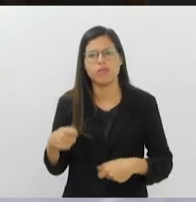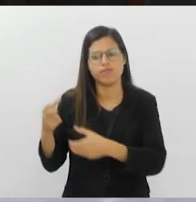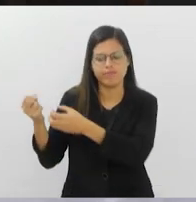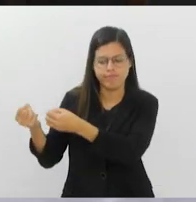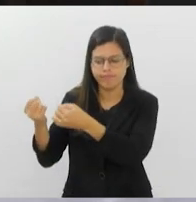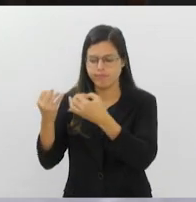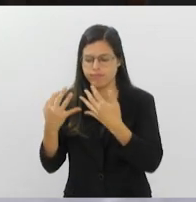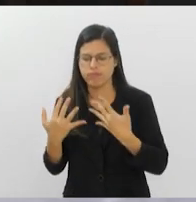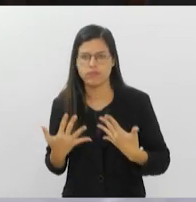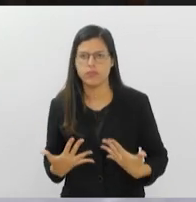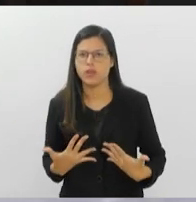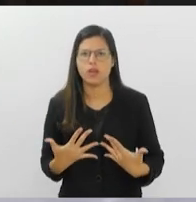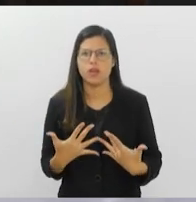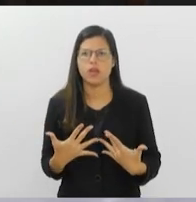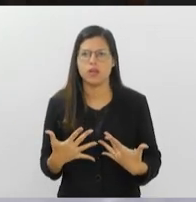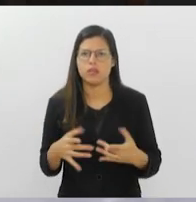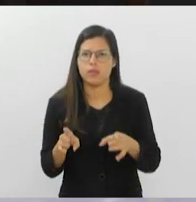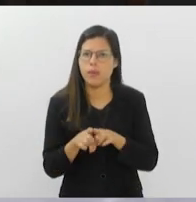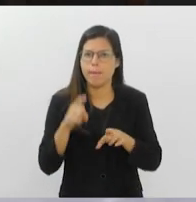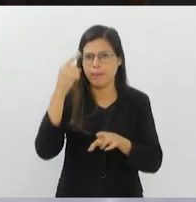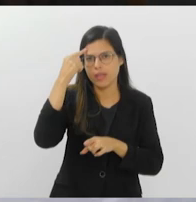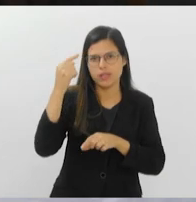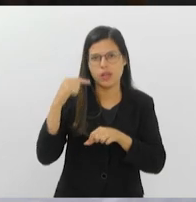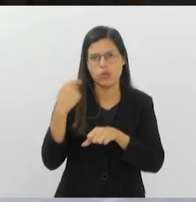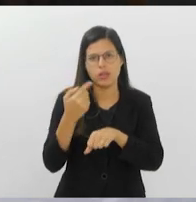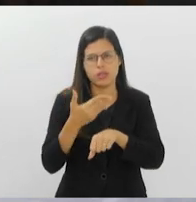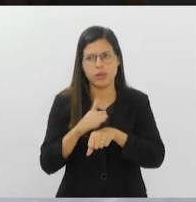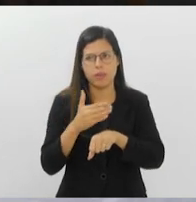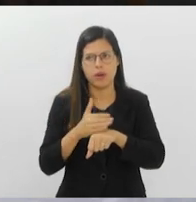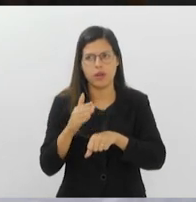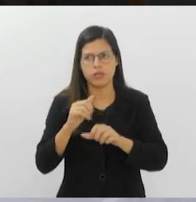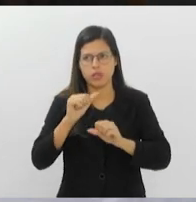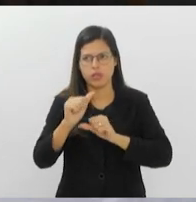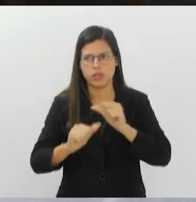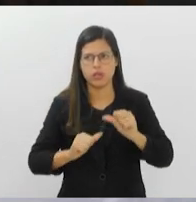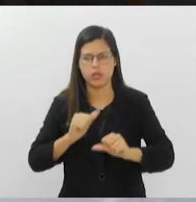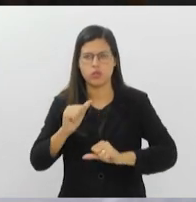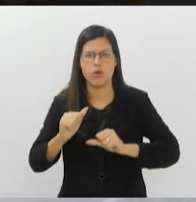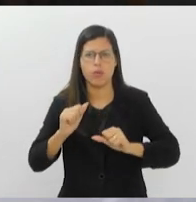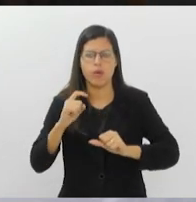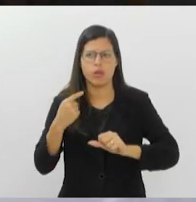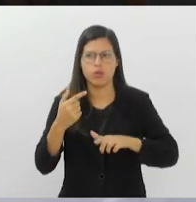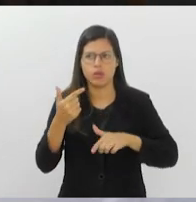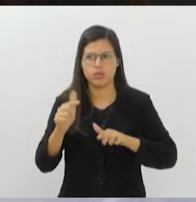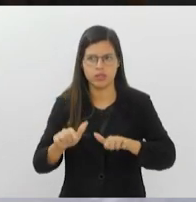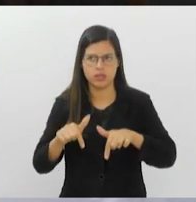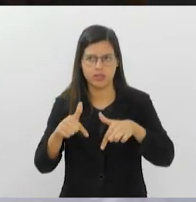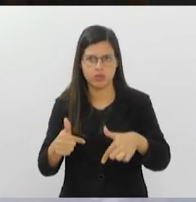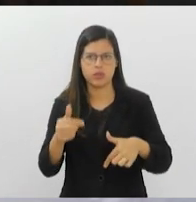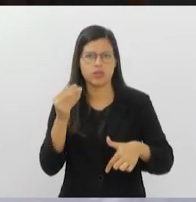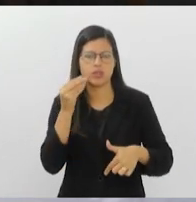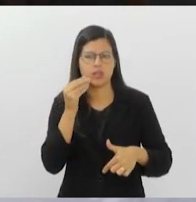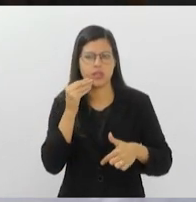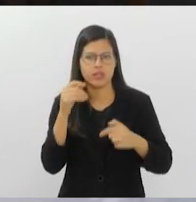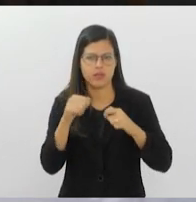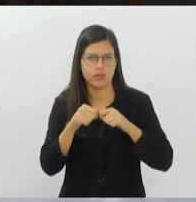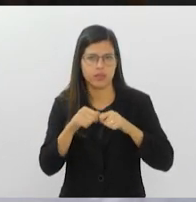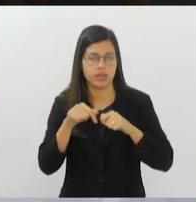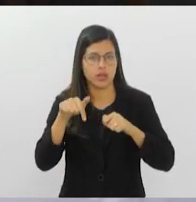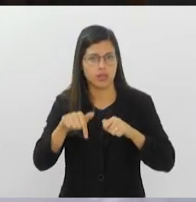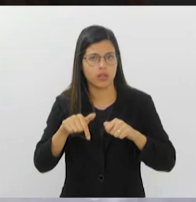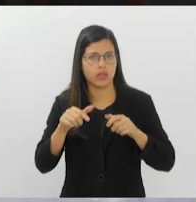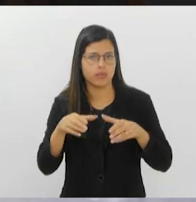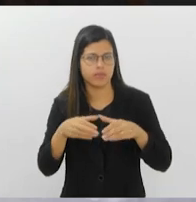a repensar as nossas práticas, a transformar as nossas próprias ações. E o que a gente tenta fazer aqui na Frente